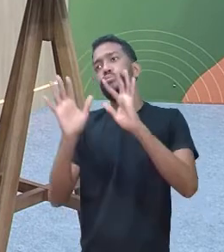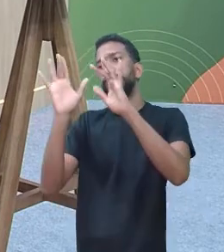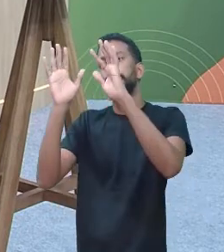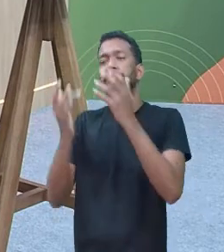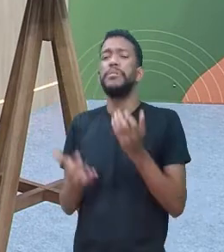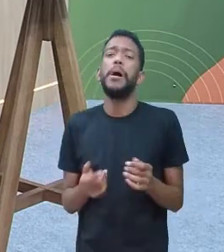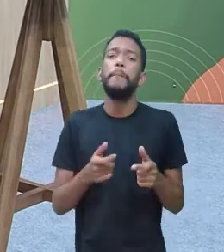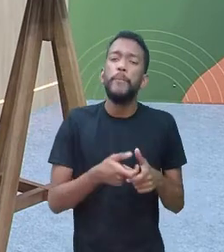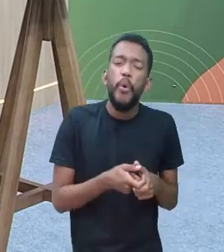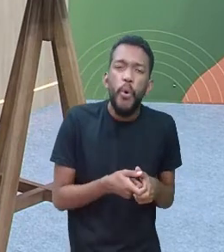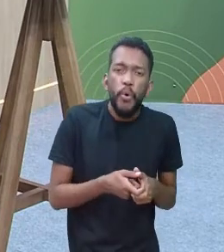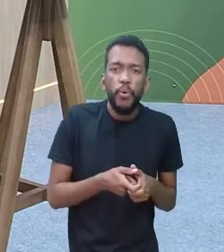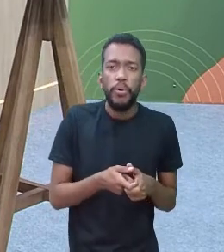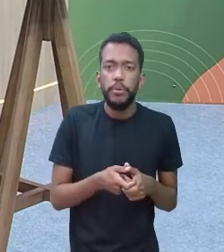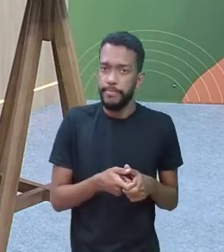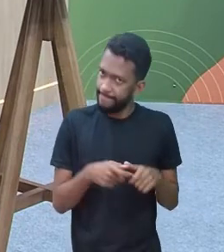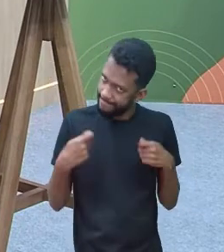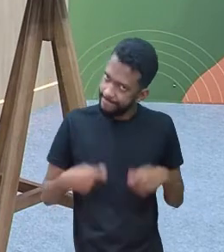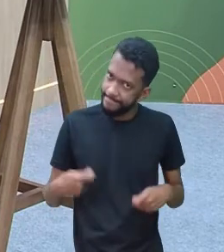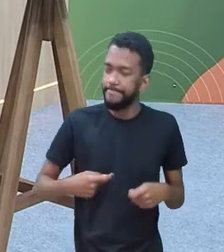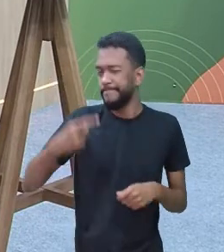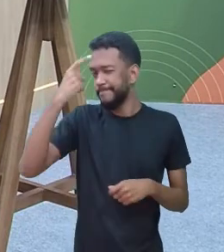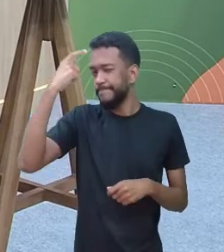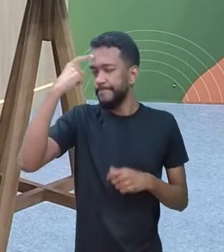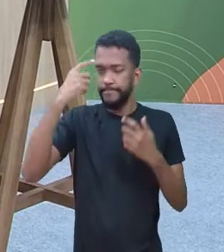tão pouquinho. A gente vai ter que parar para